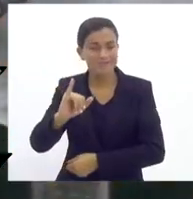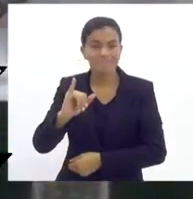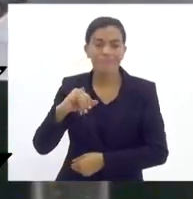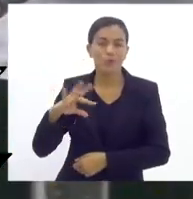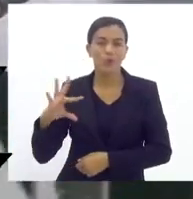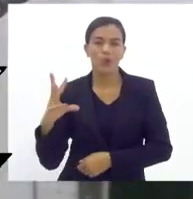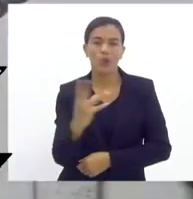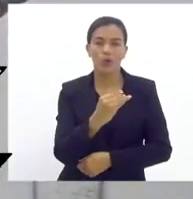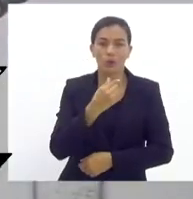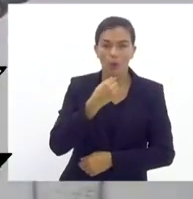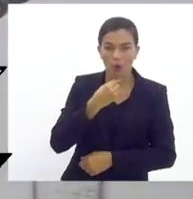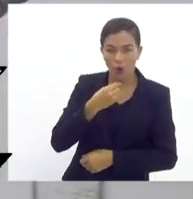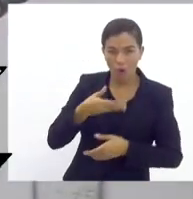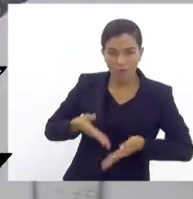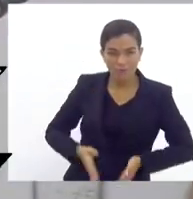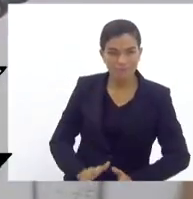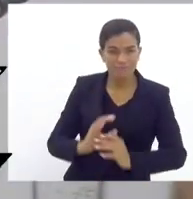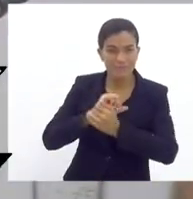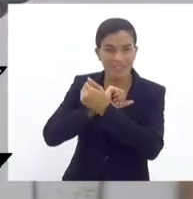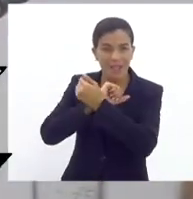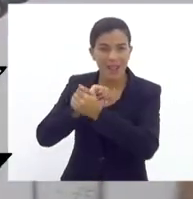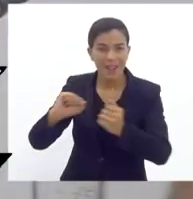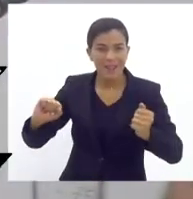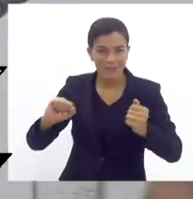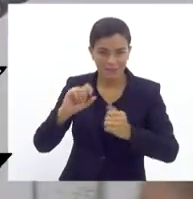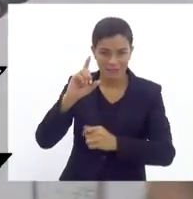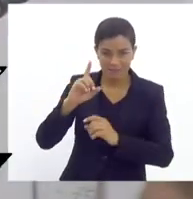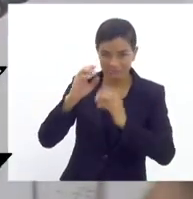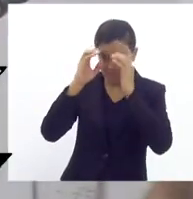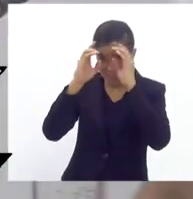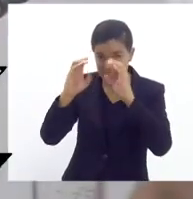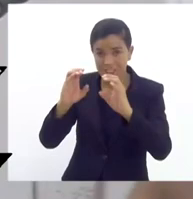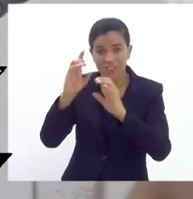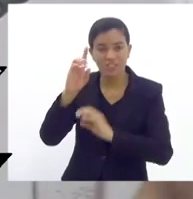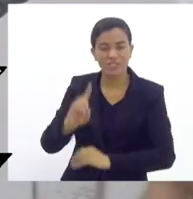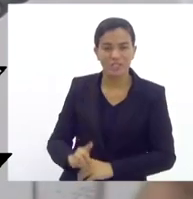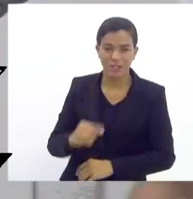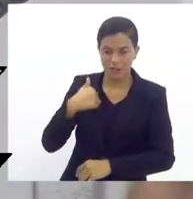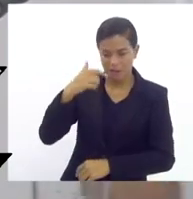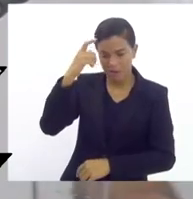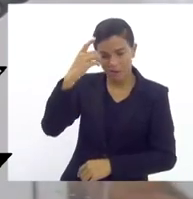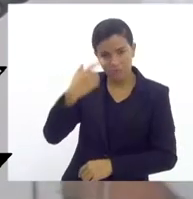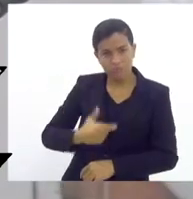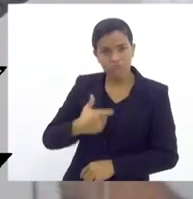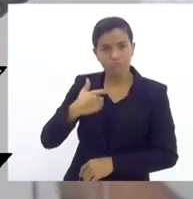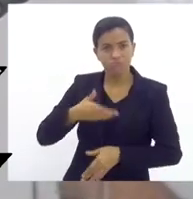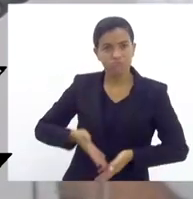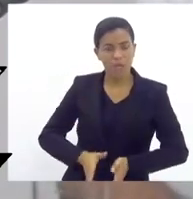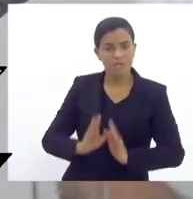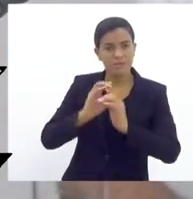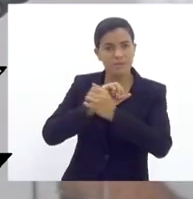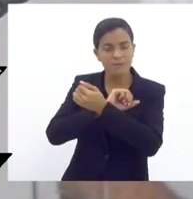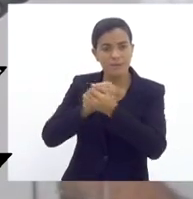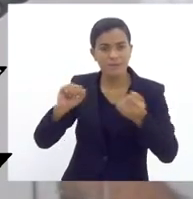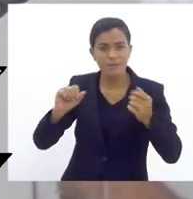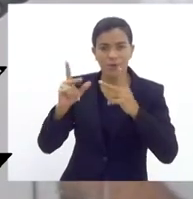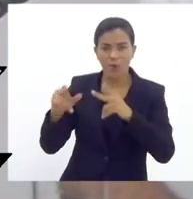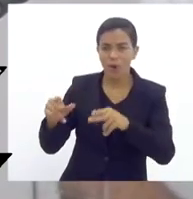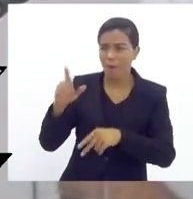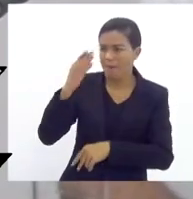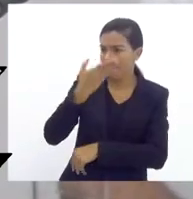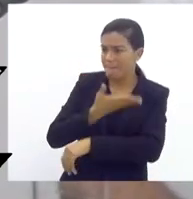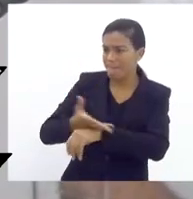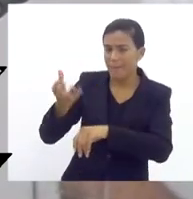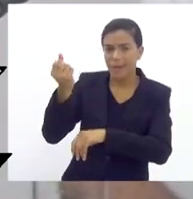homens nasceu livres e igual em direitos então eu tenho meus direitos eu sou igual com qualquer Branco qualquer